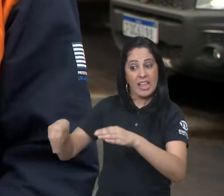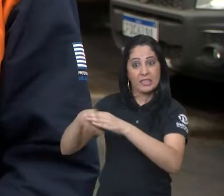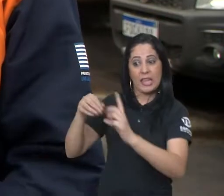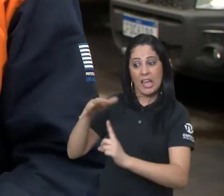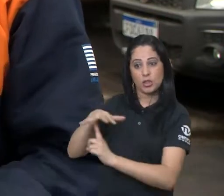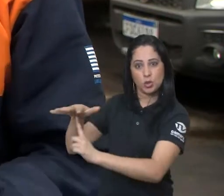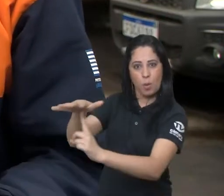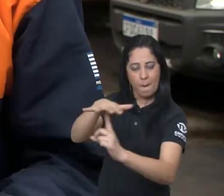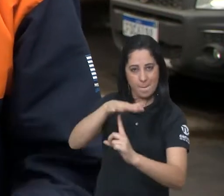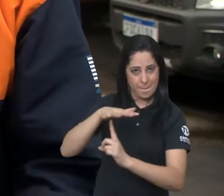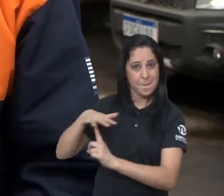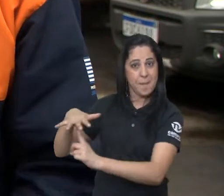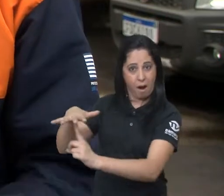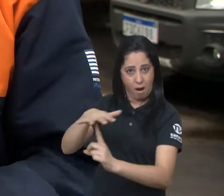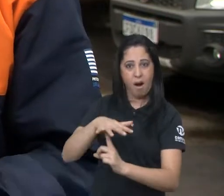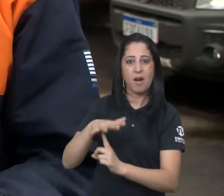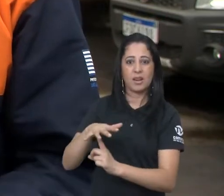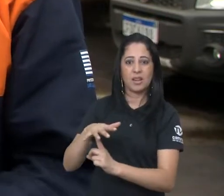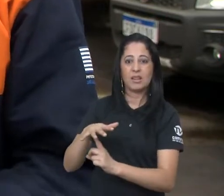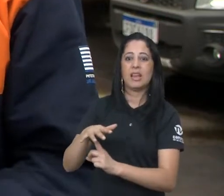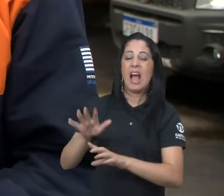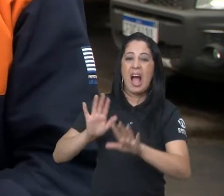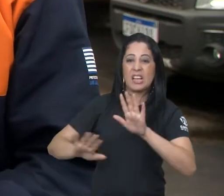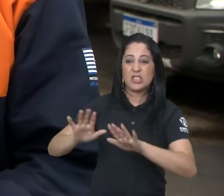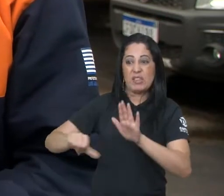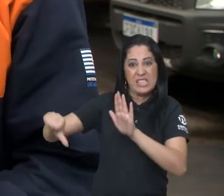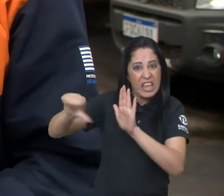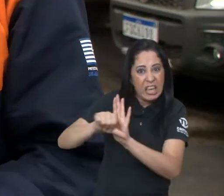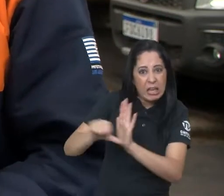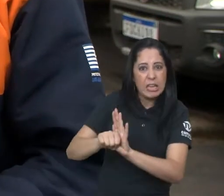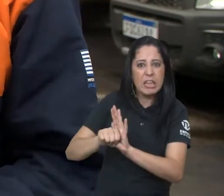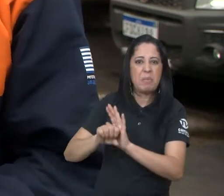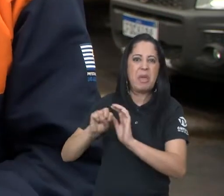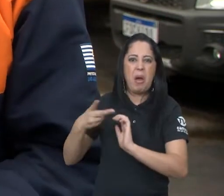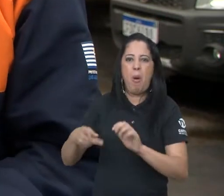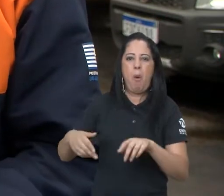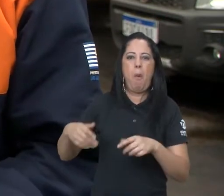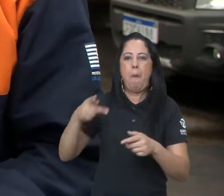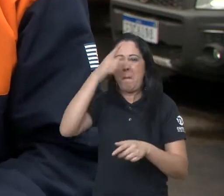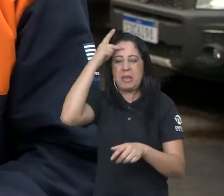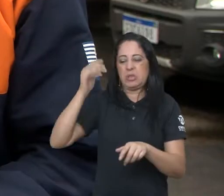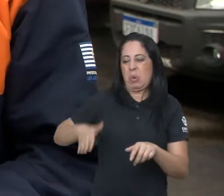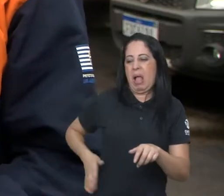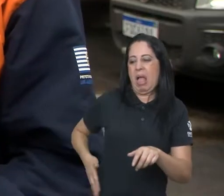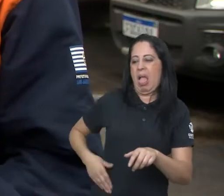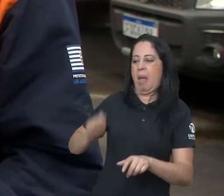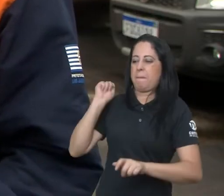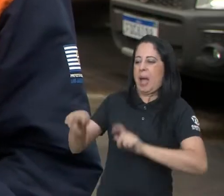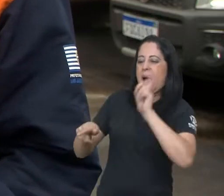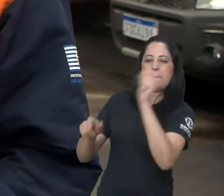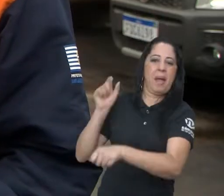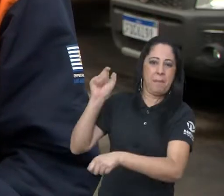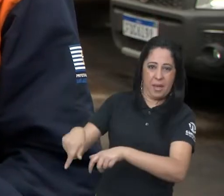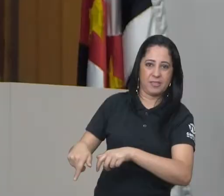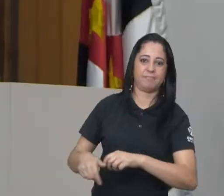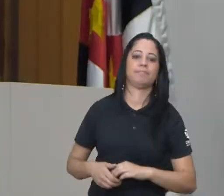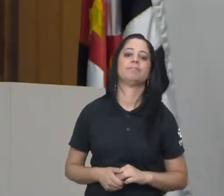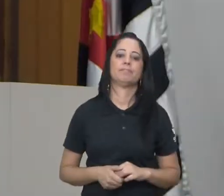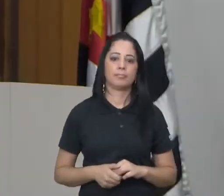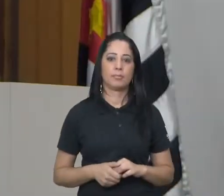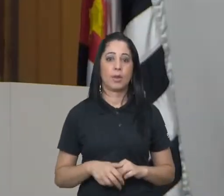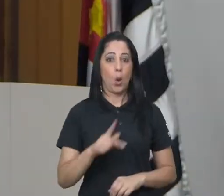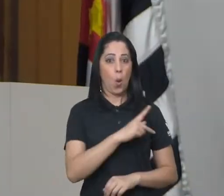são ação criminosa, por pessoas mal intencionadas ou até mesmo por vandalismo que faz esse tipo de ação.